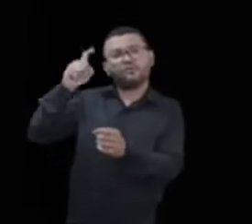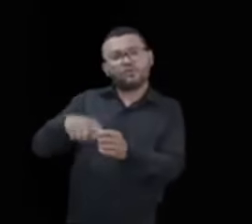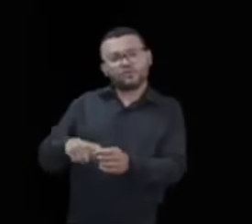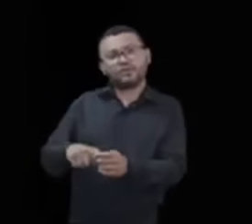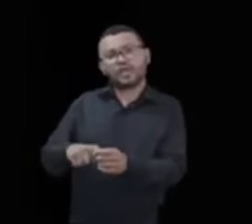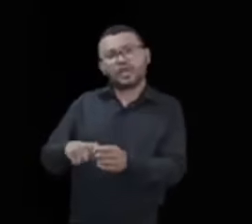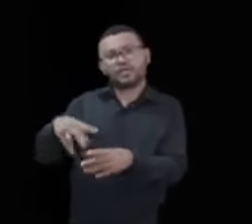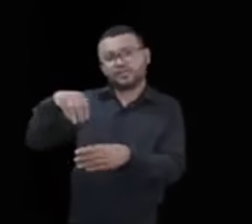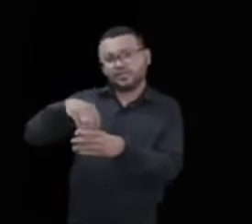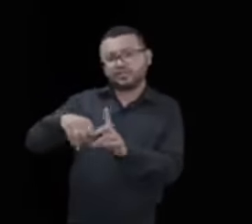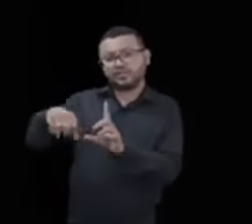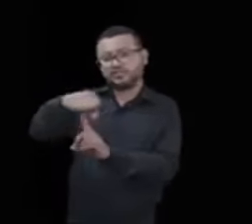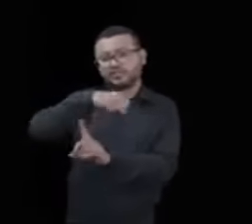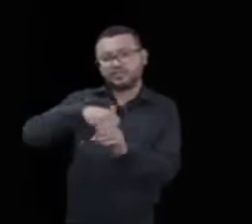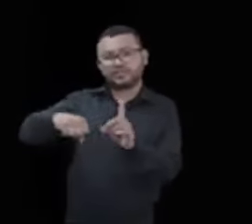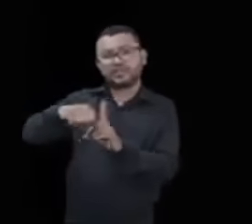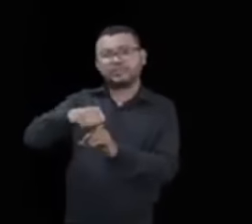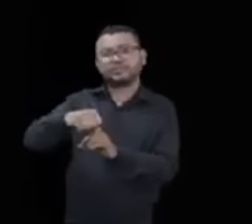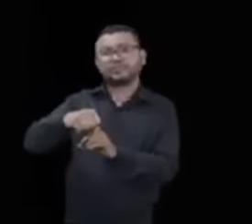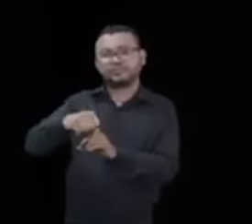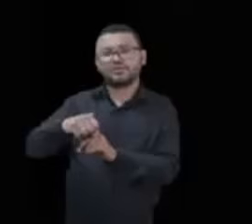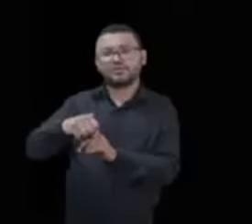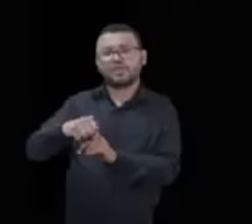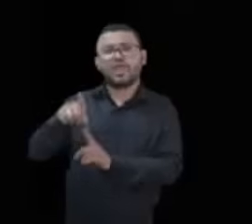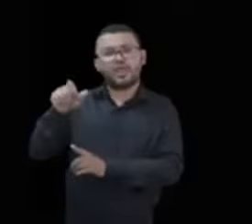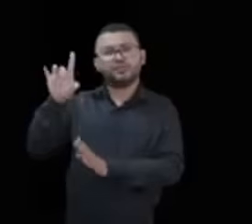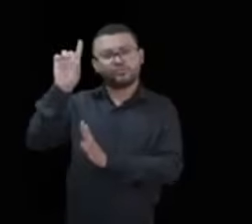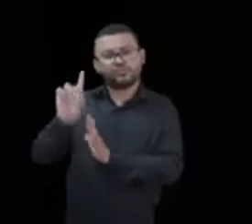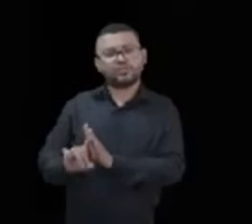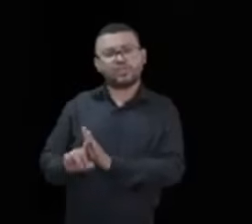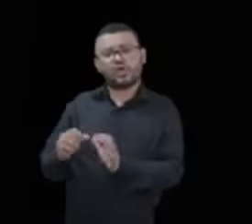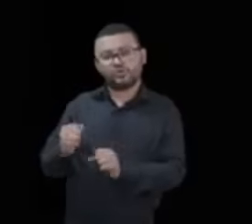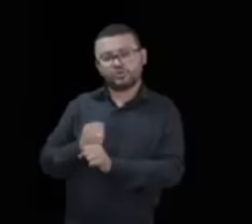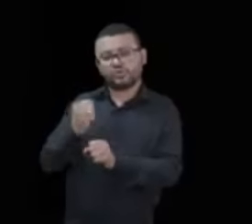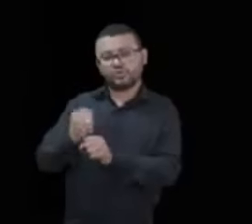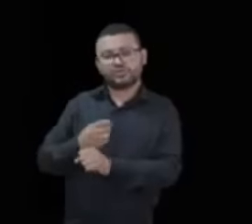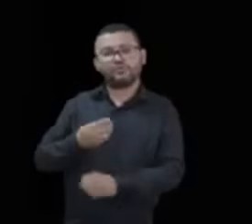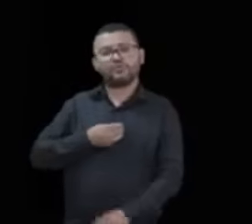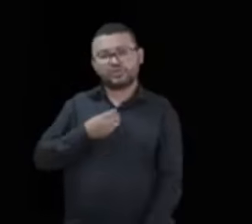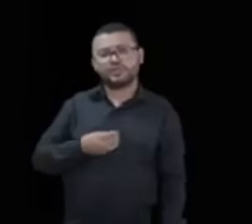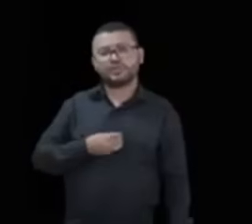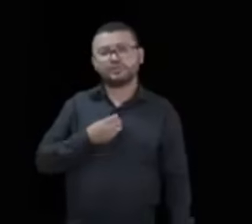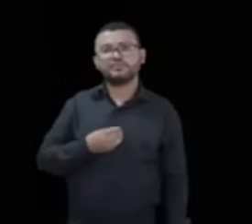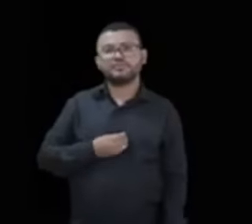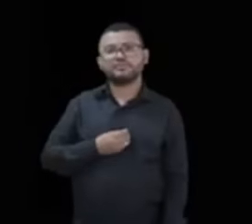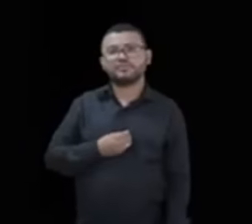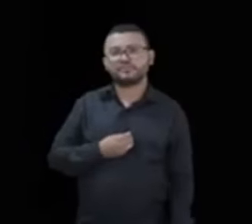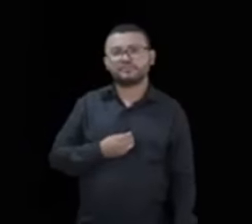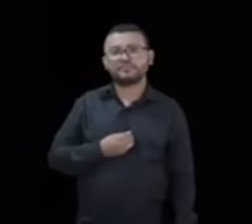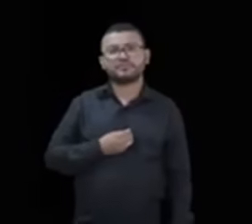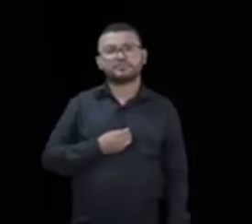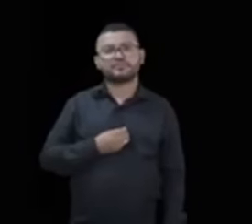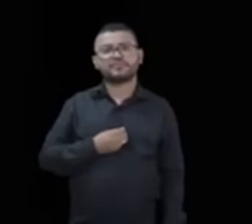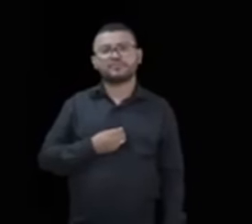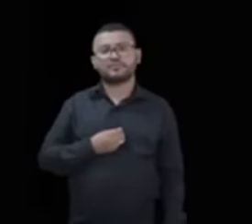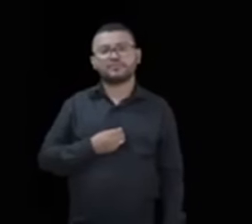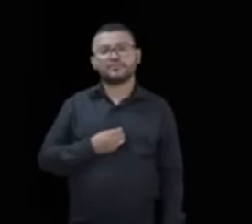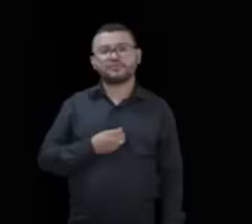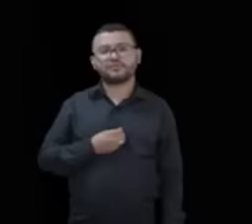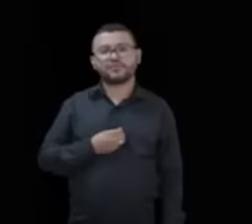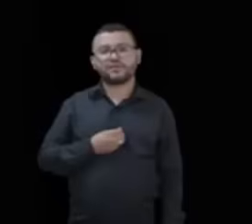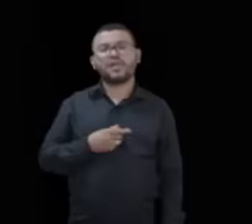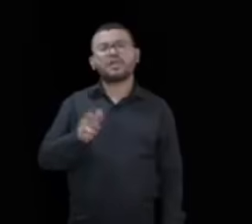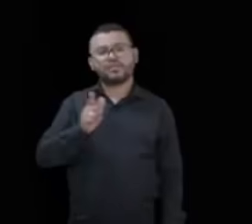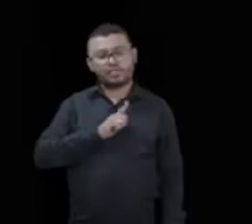se reinserir na sociedade, tem que ter o direito de reconstruir sua vida. E nós temos